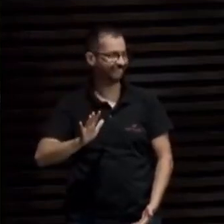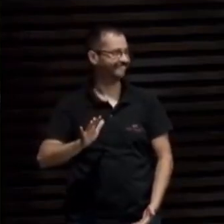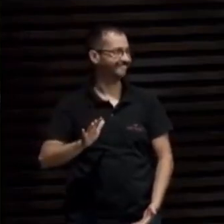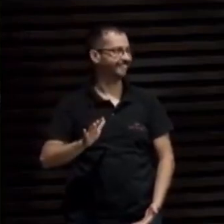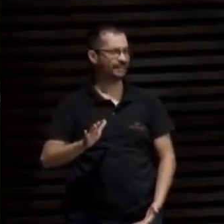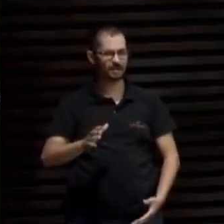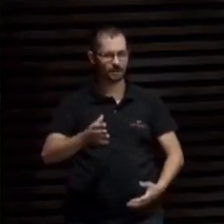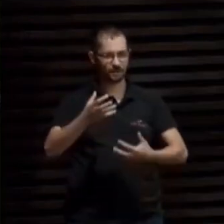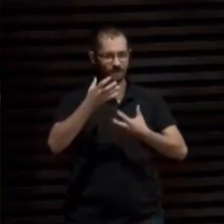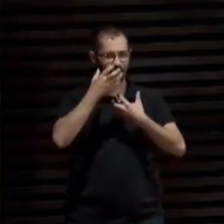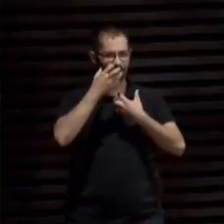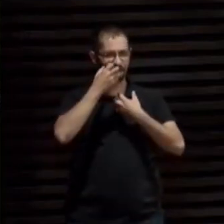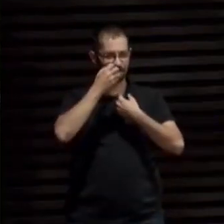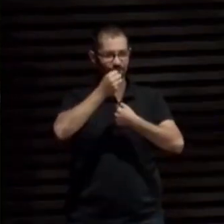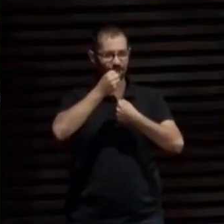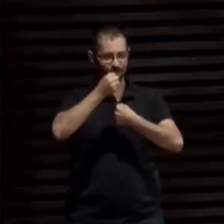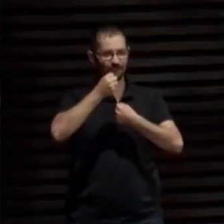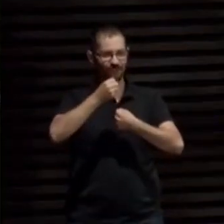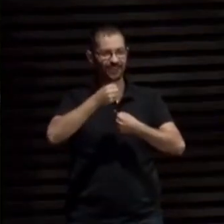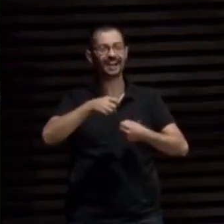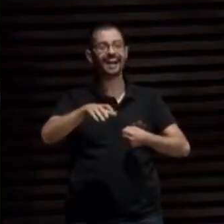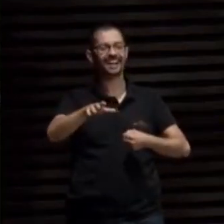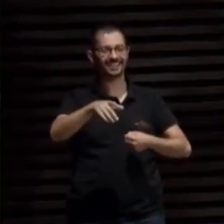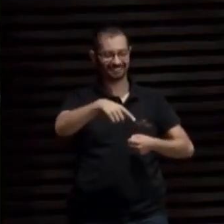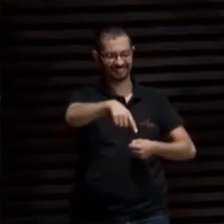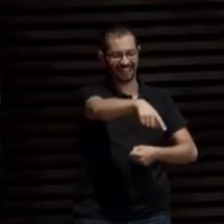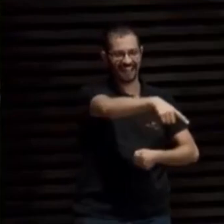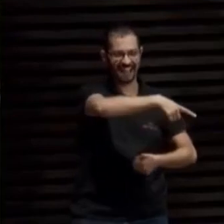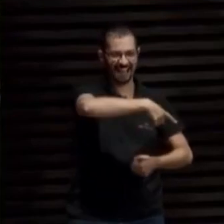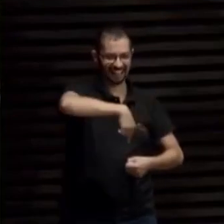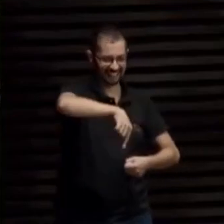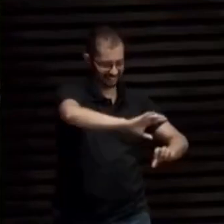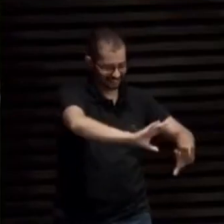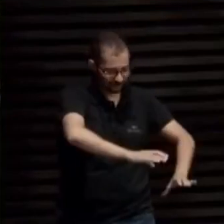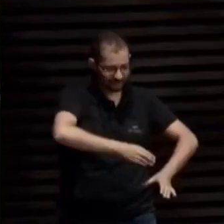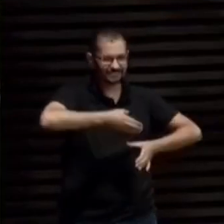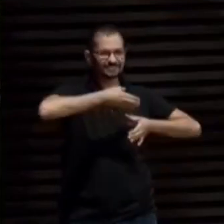Bicho é forte. E ele disse uma vez o seguinte: